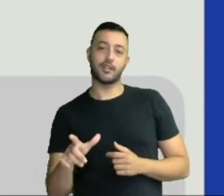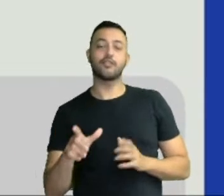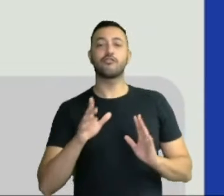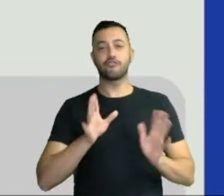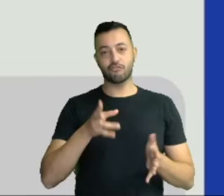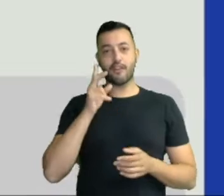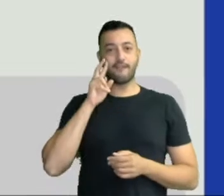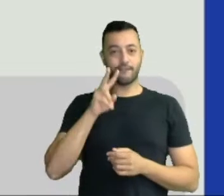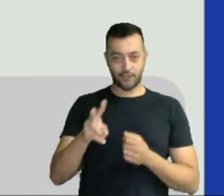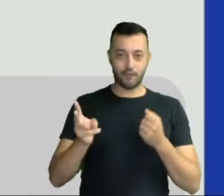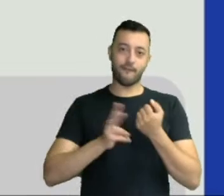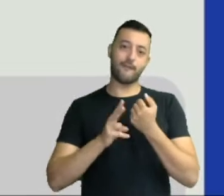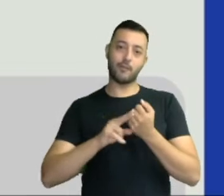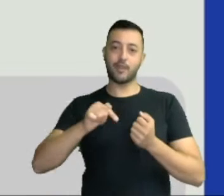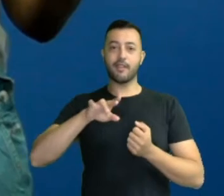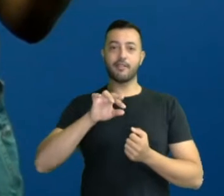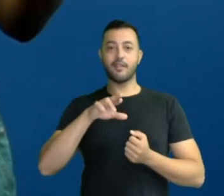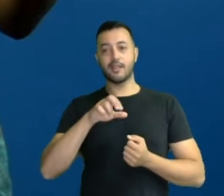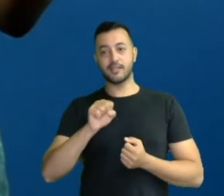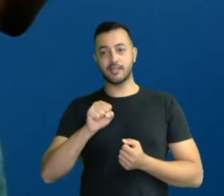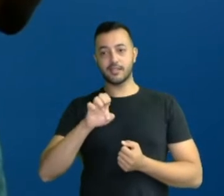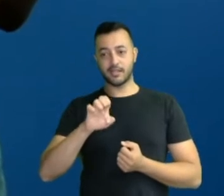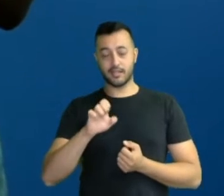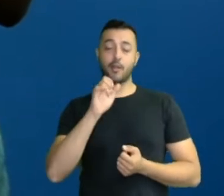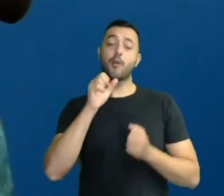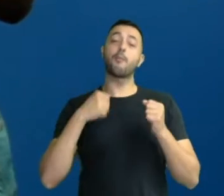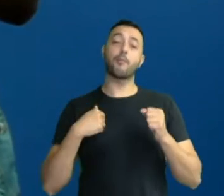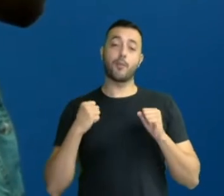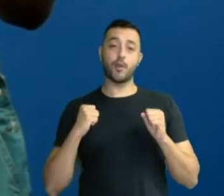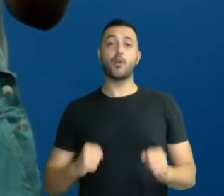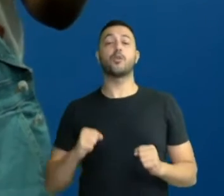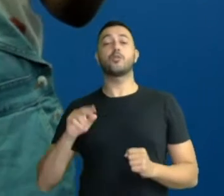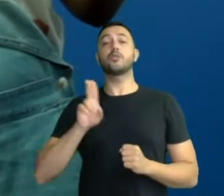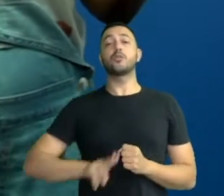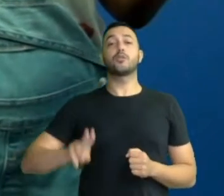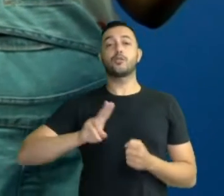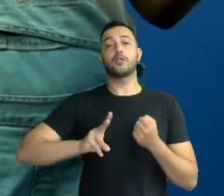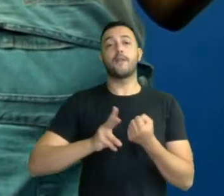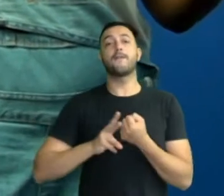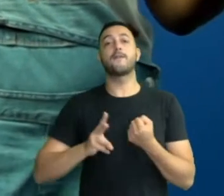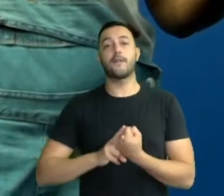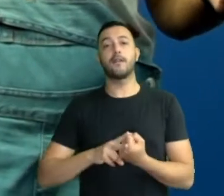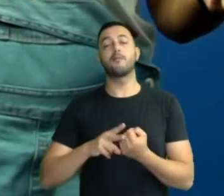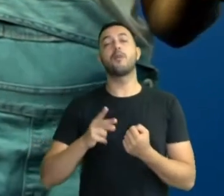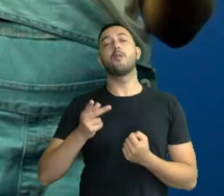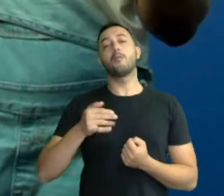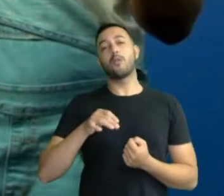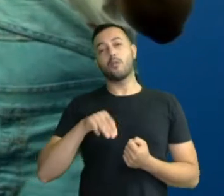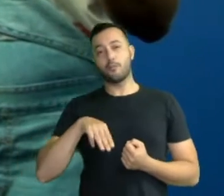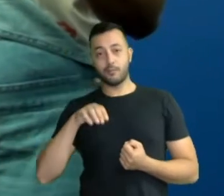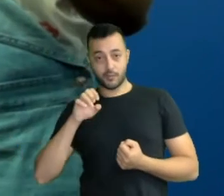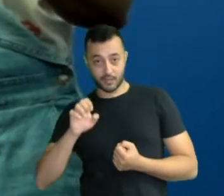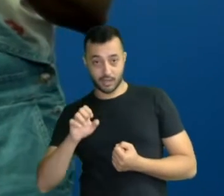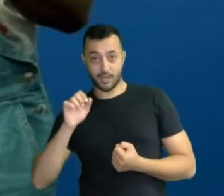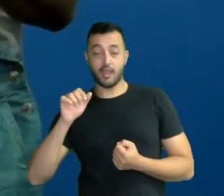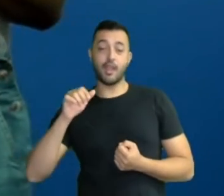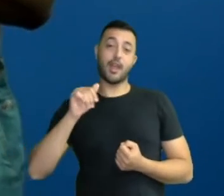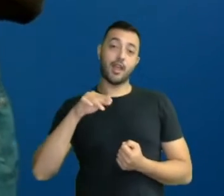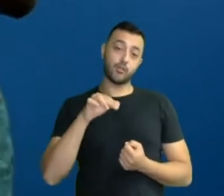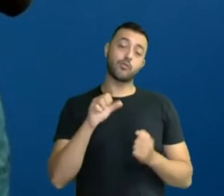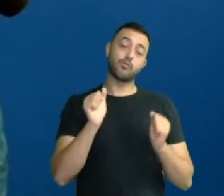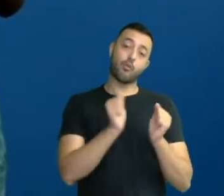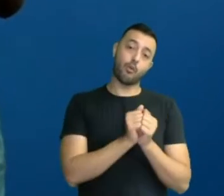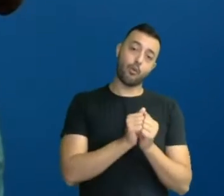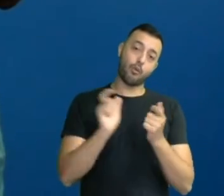verbo quedar-se lá no início. Eu posso utilizar esse verbo com o pronome átono ou sem o pronome